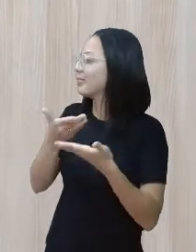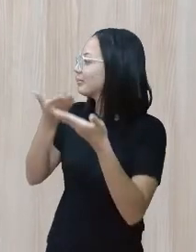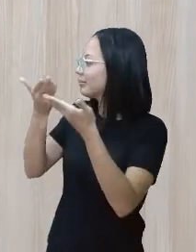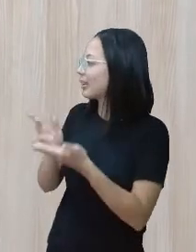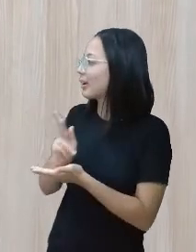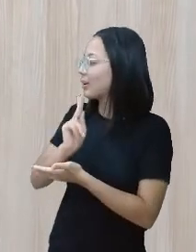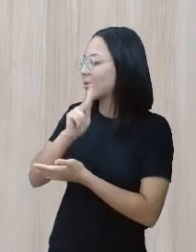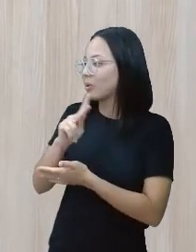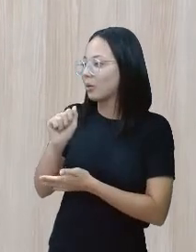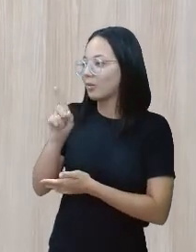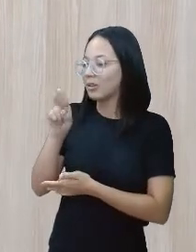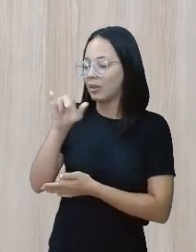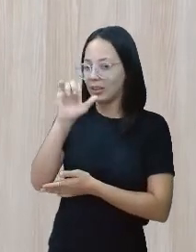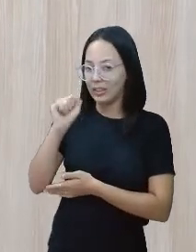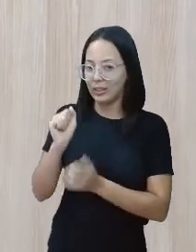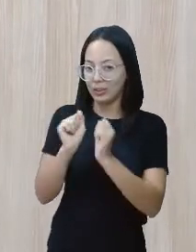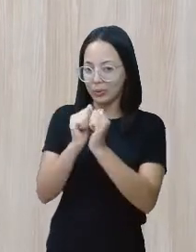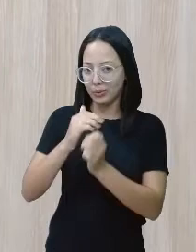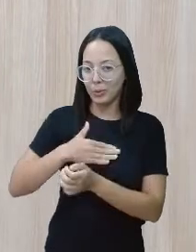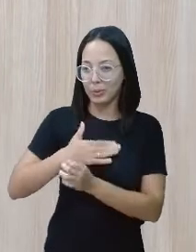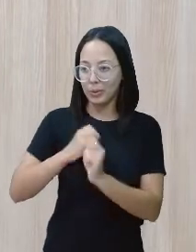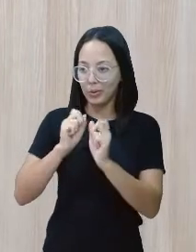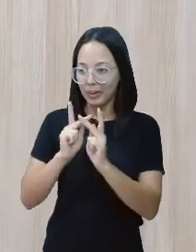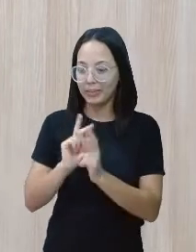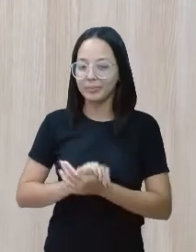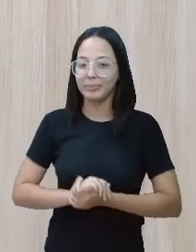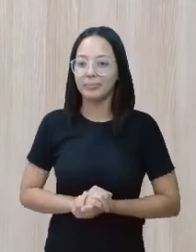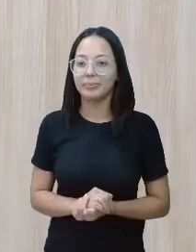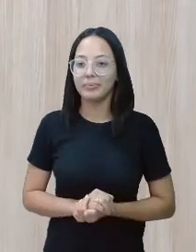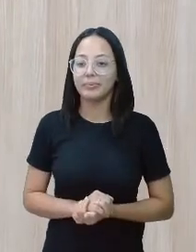Adriana Maria, também de língua portuguesa. Vamos dar um oi para ela?